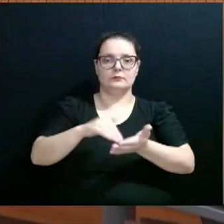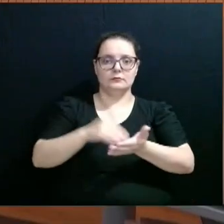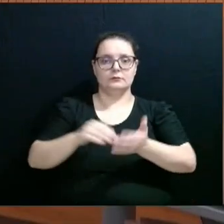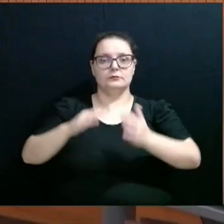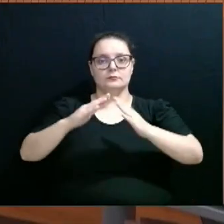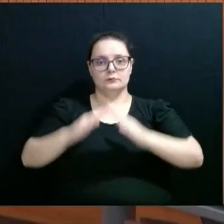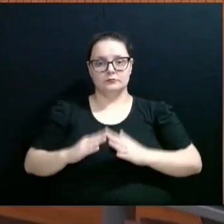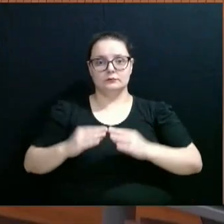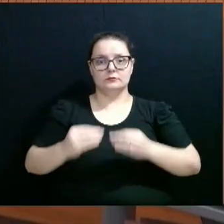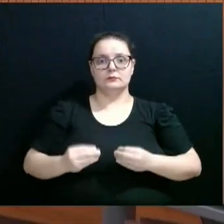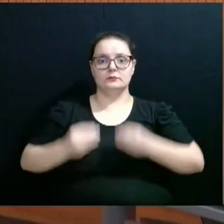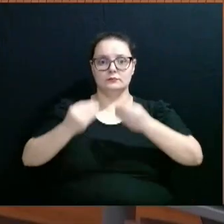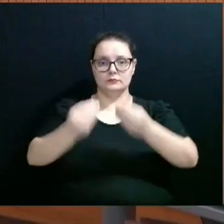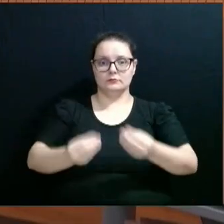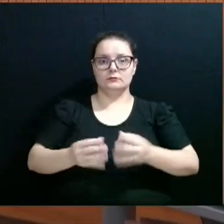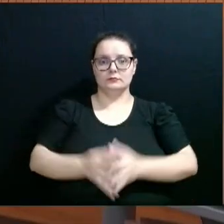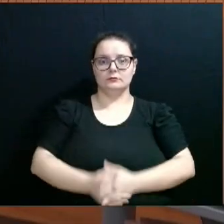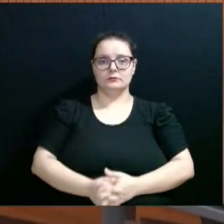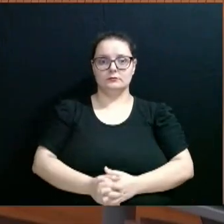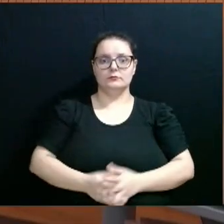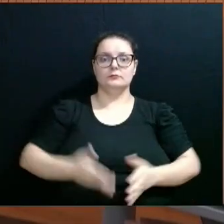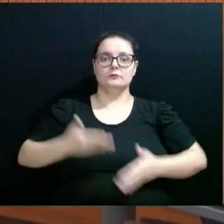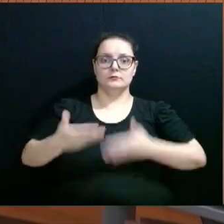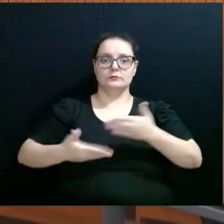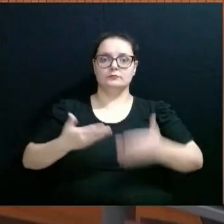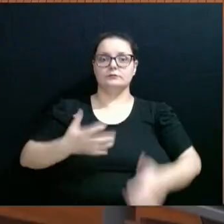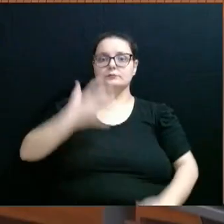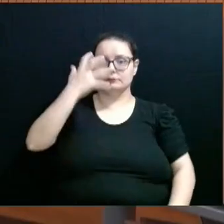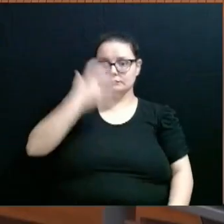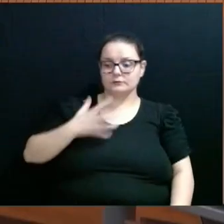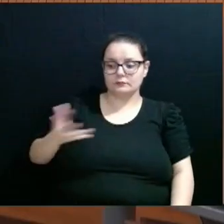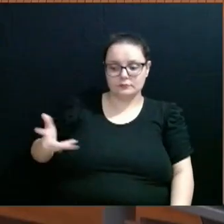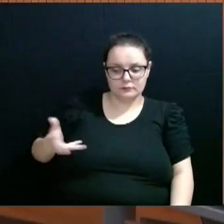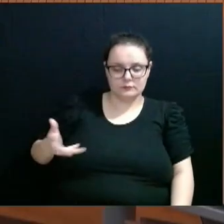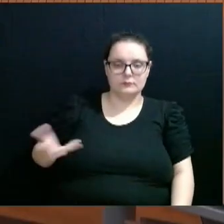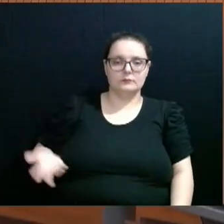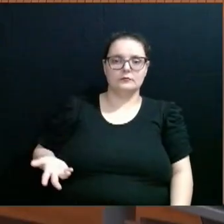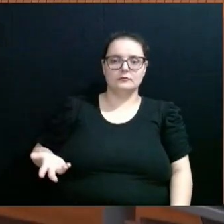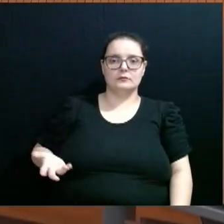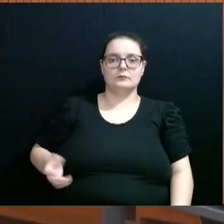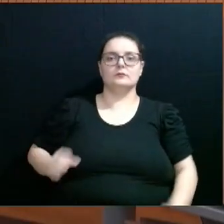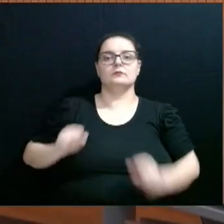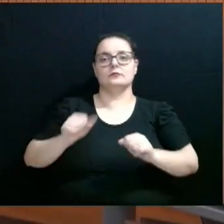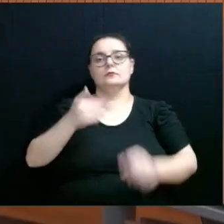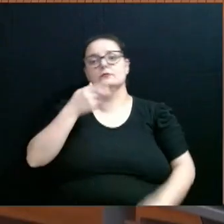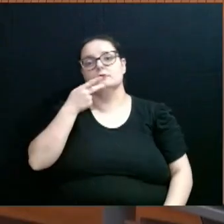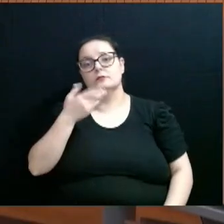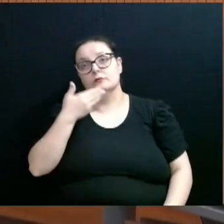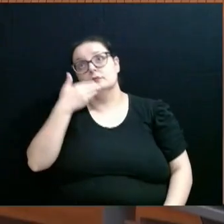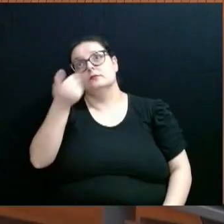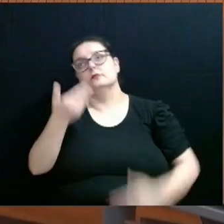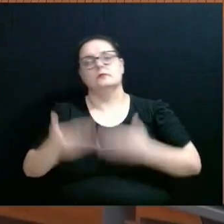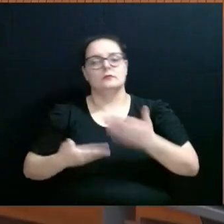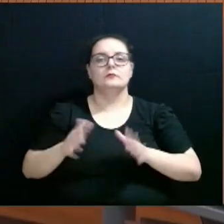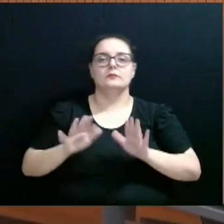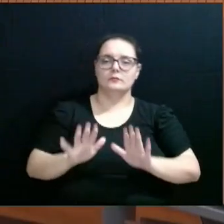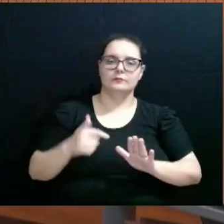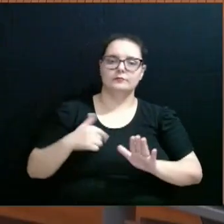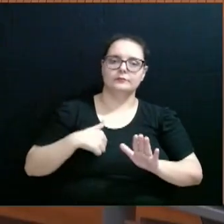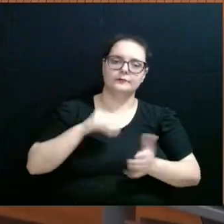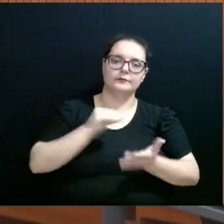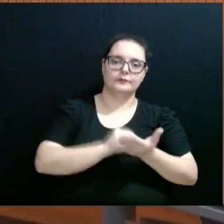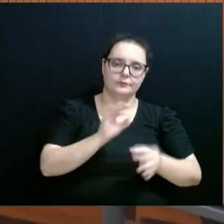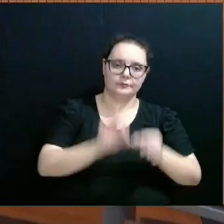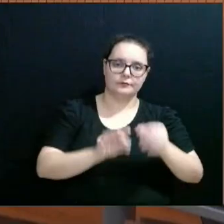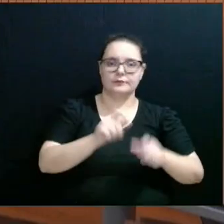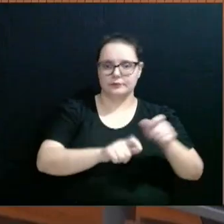oferecer um serviço mais célere. Eu poderia até falar um melhor serviço, mas eu estaria sendo injusto com aqueles que lá